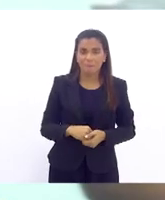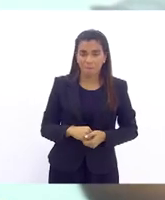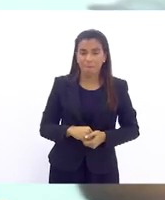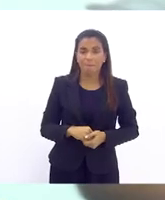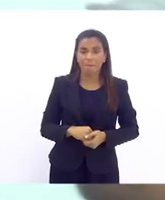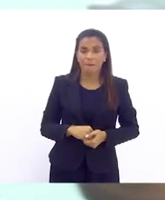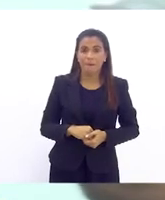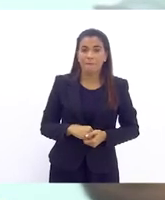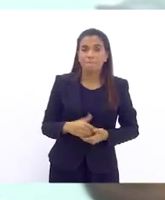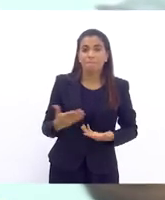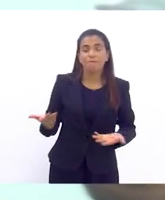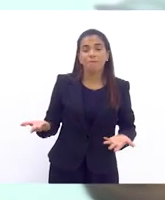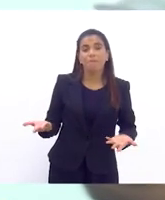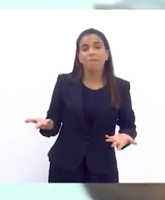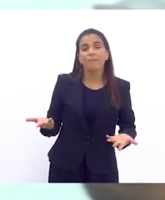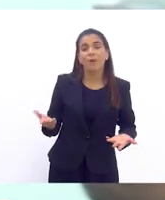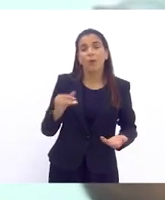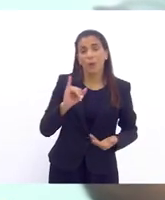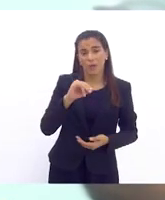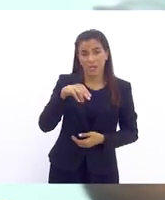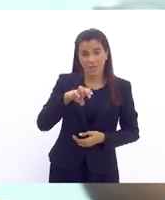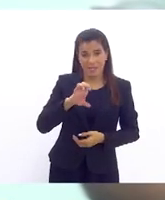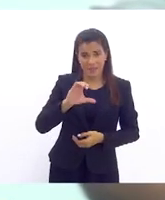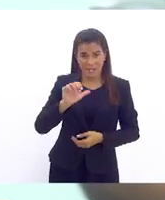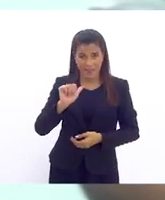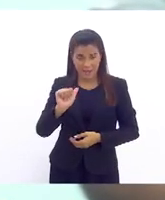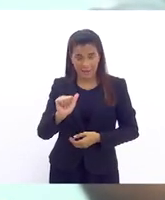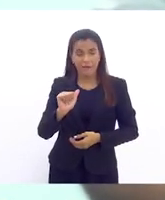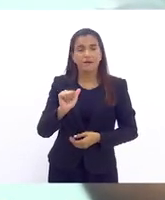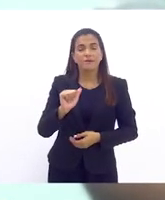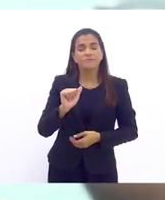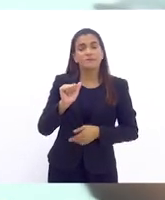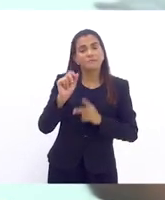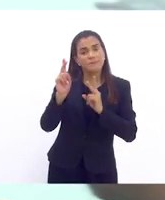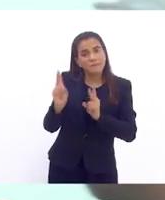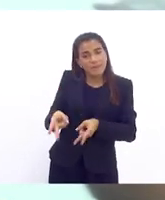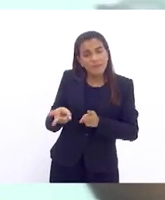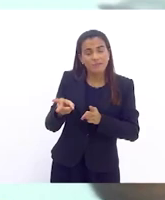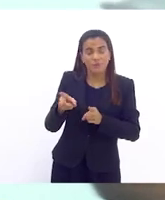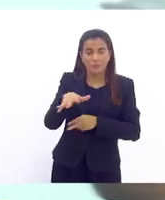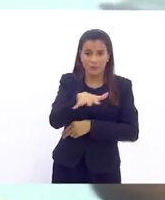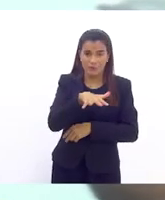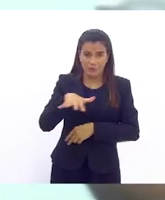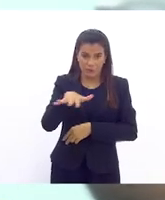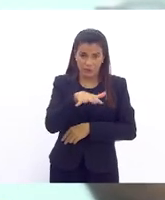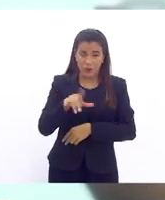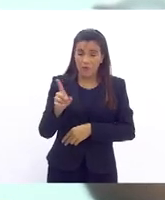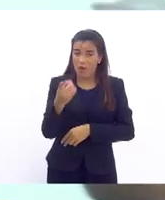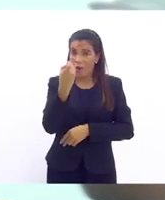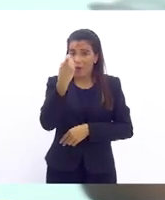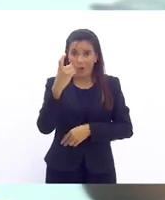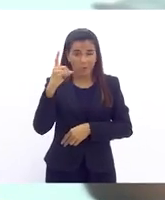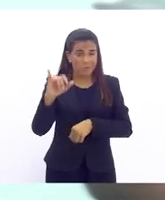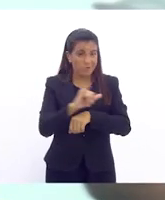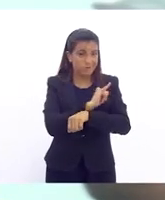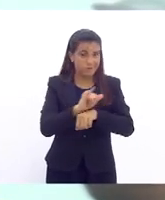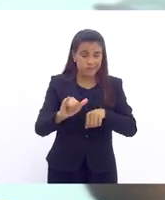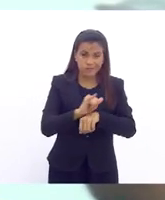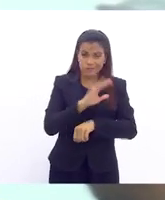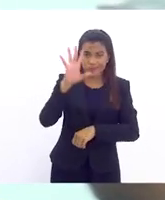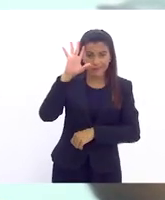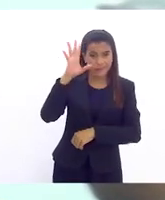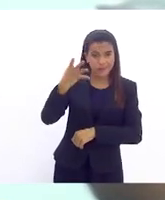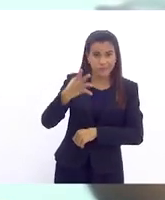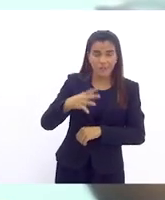ter sido uma escolha do ideia o mesmo eminentemente dessa casa foi a única solução viável para manter o regime